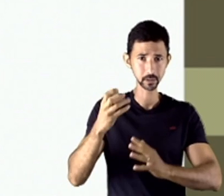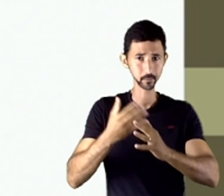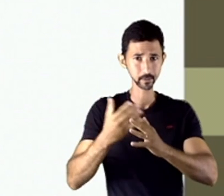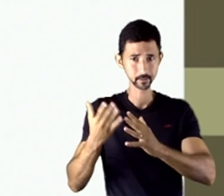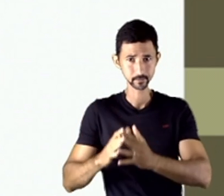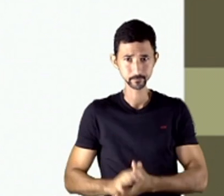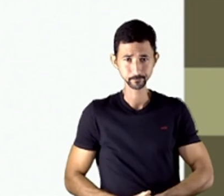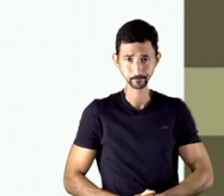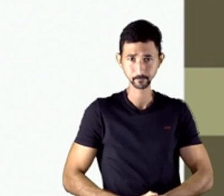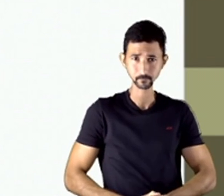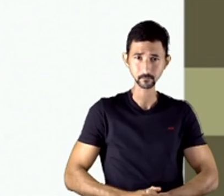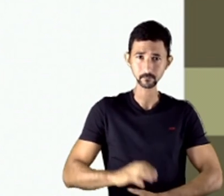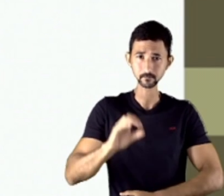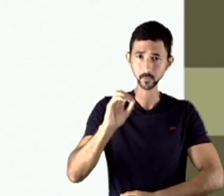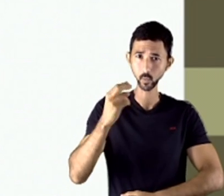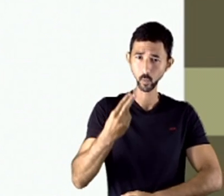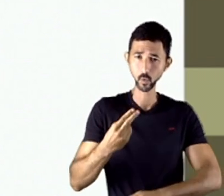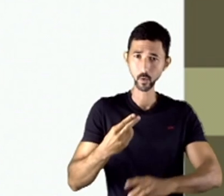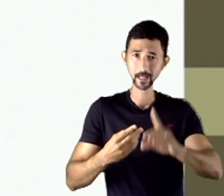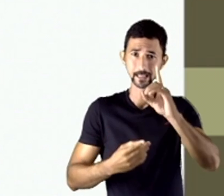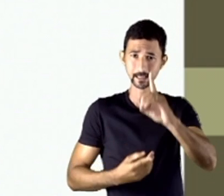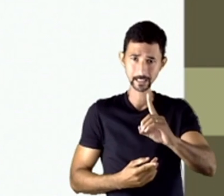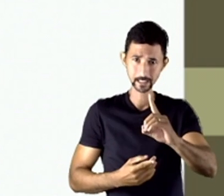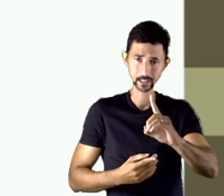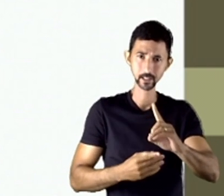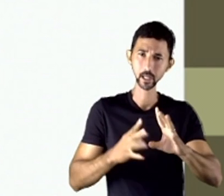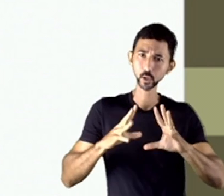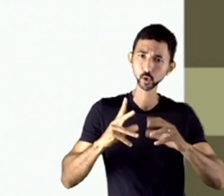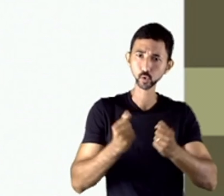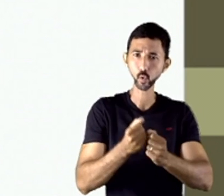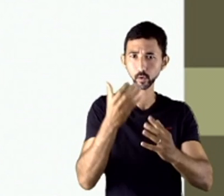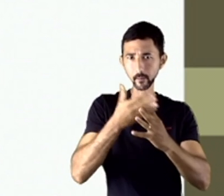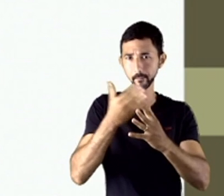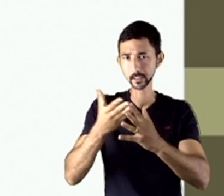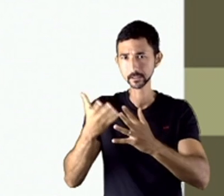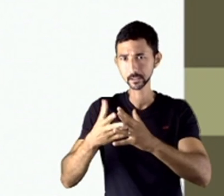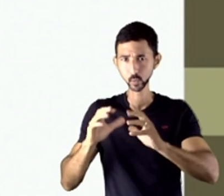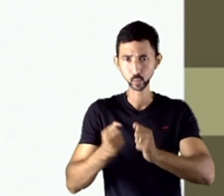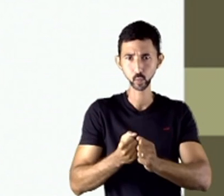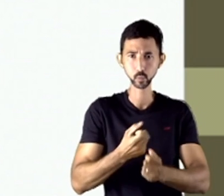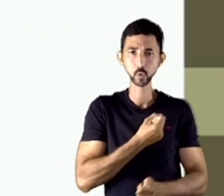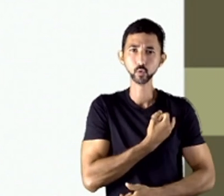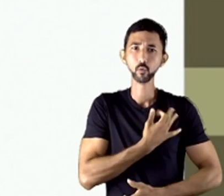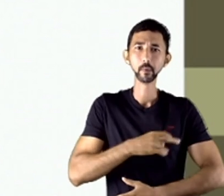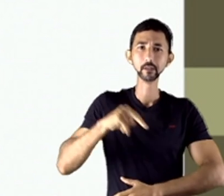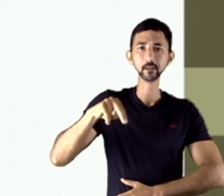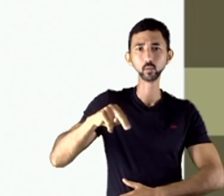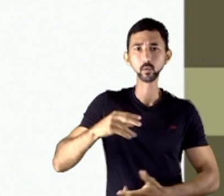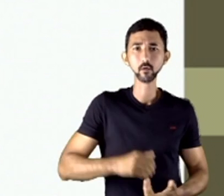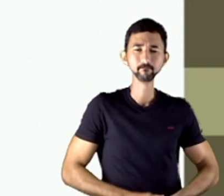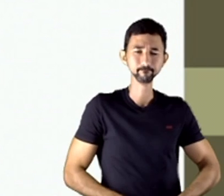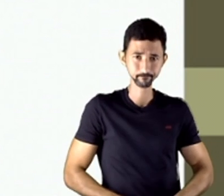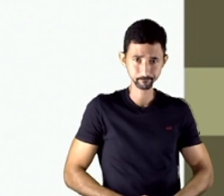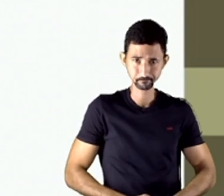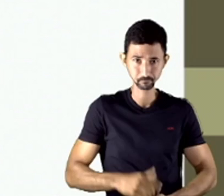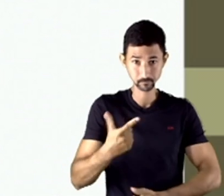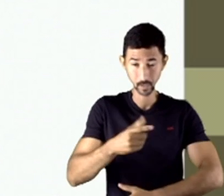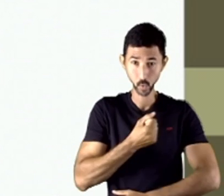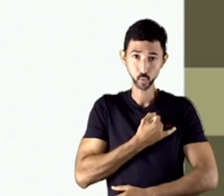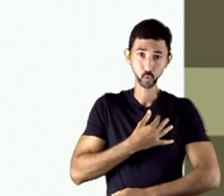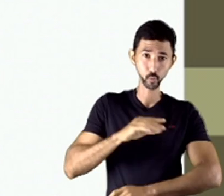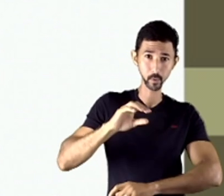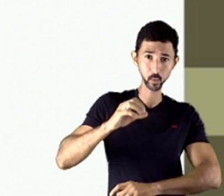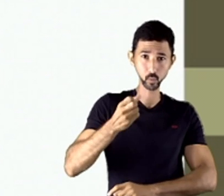3, de 5 ou de 10, que vai dar um número natural, que não vai dar um número decimal, que não vai